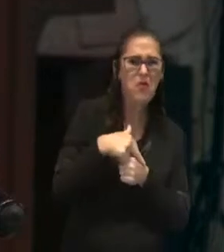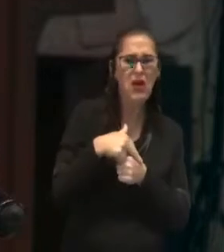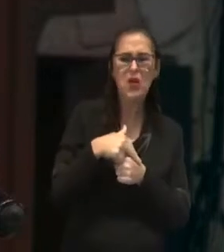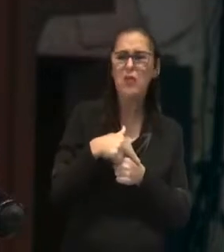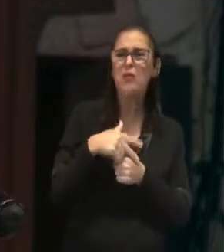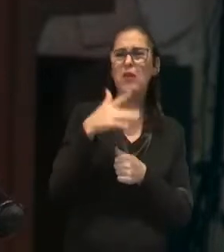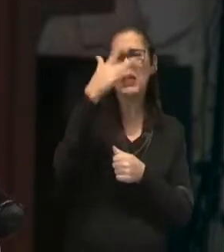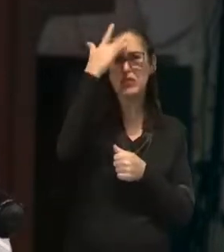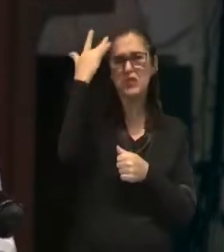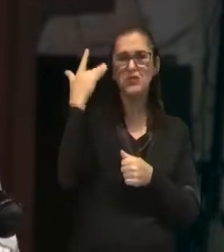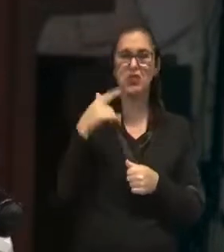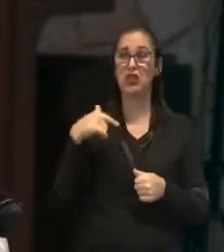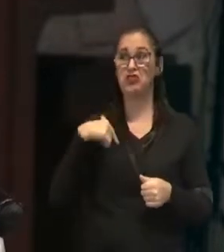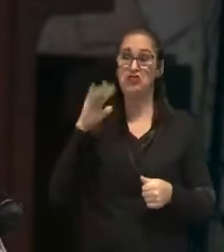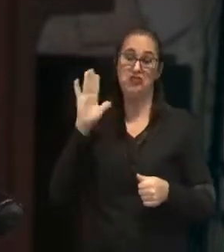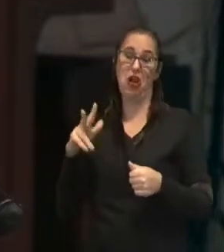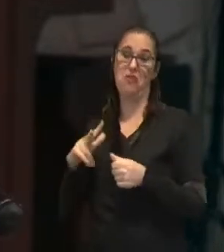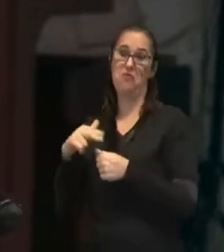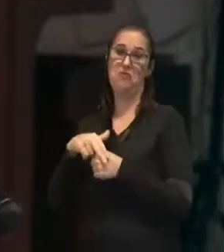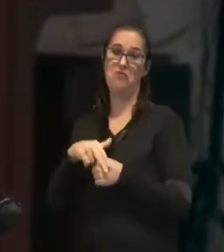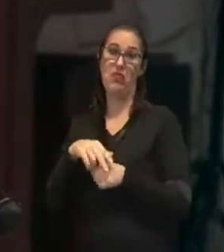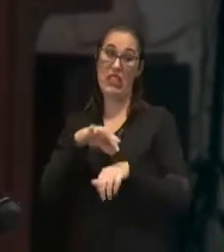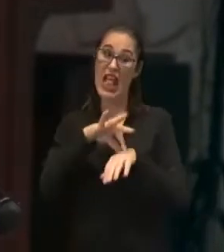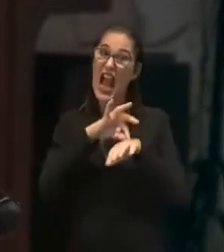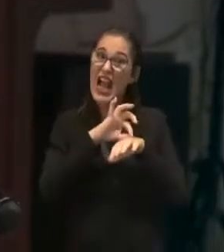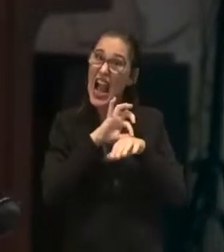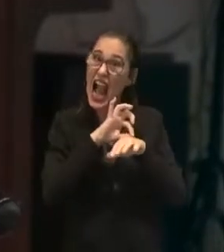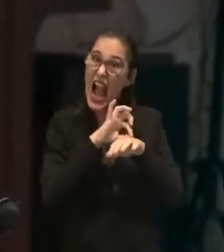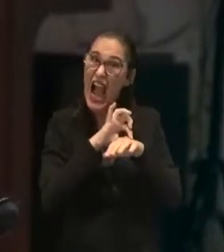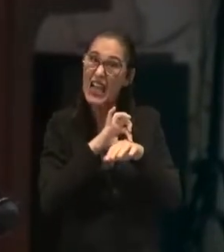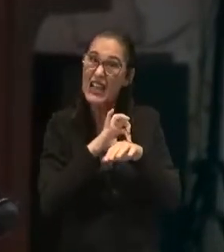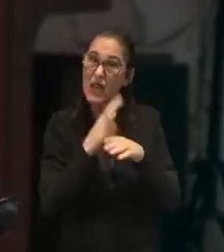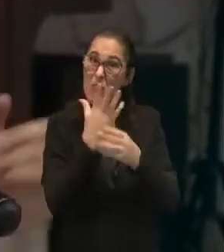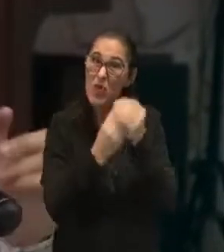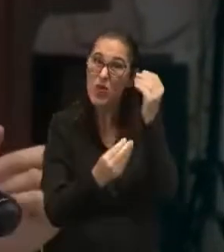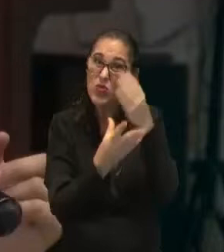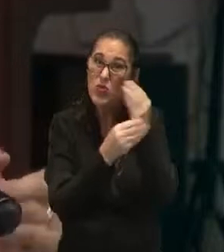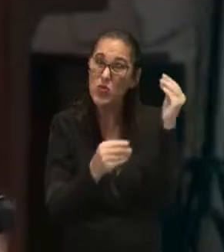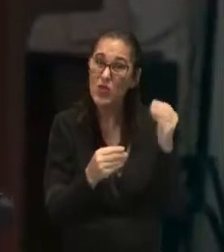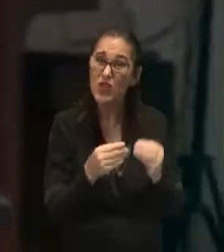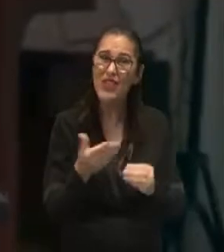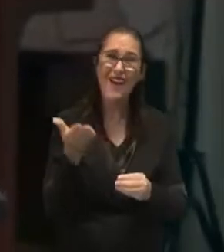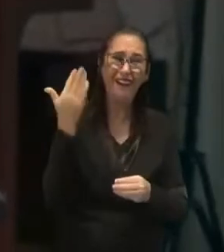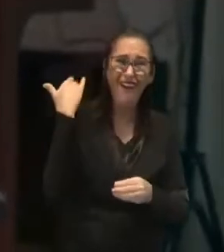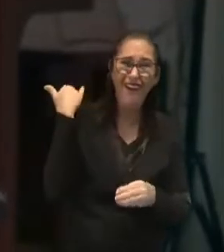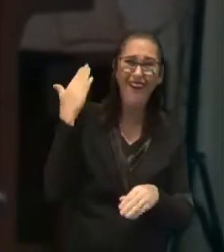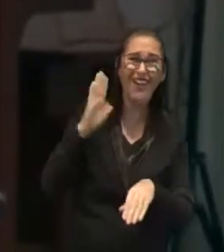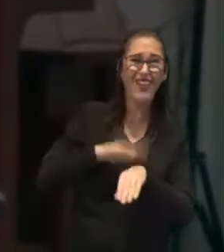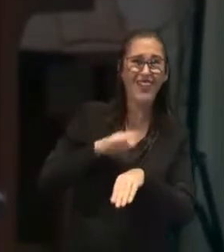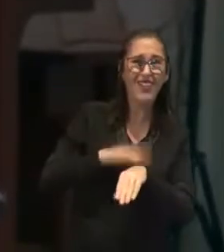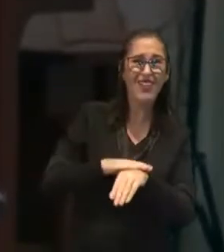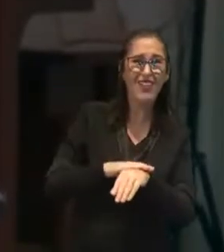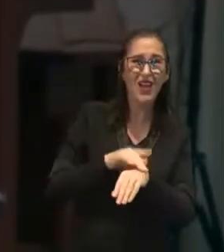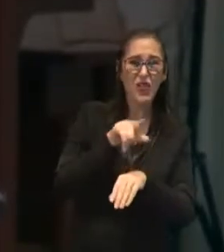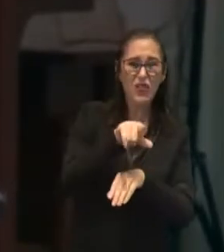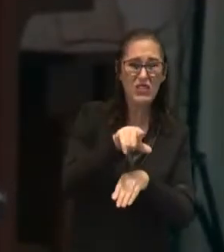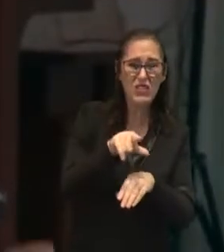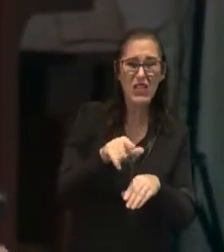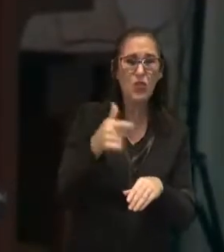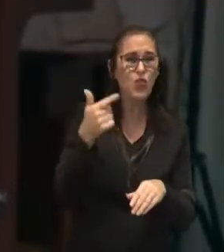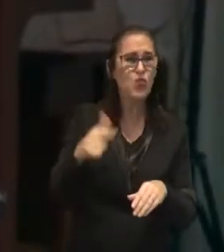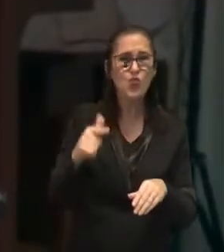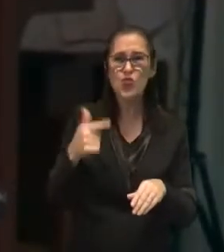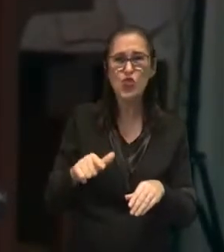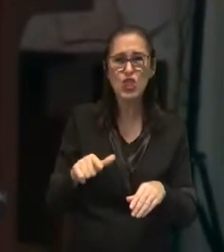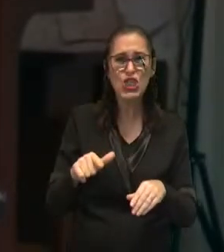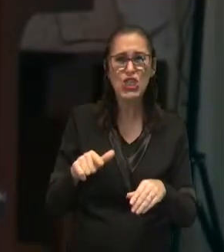intitulam circuncisos na carne, por mãos humanas, naquele tempo estáveis sem Cristo,